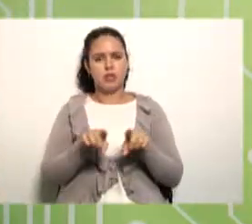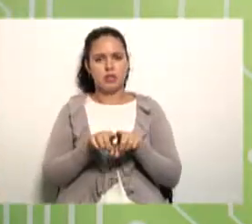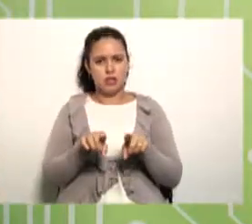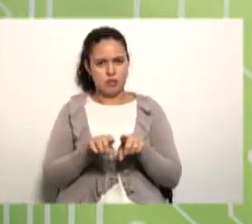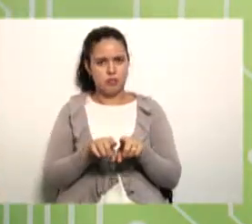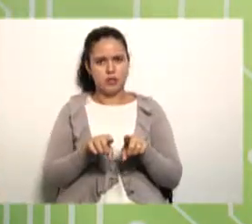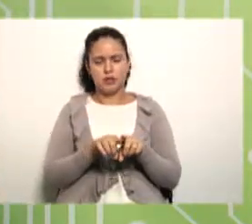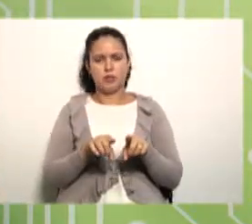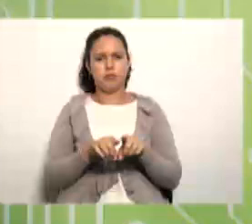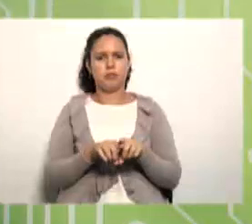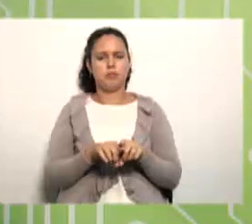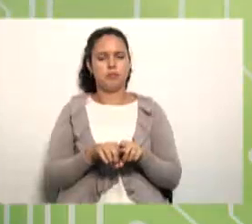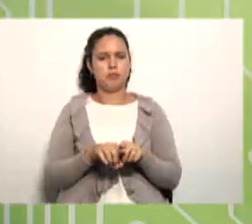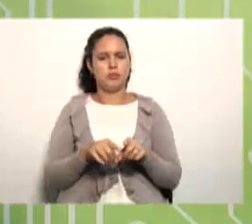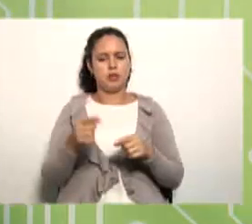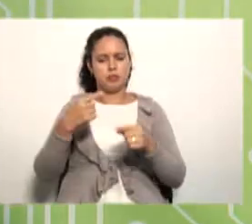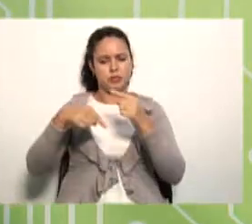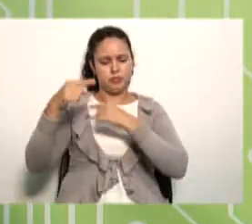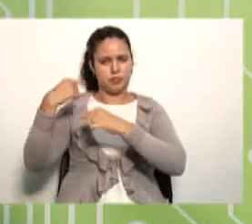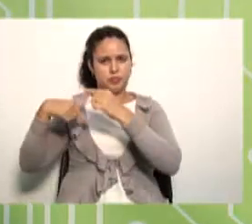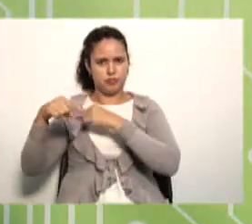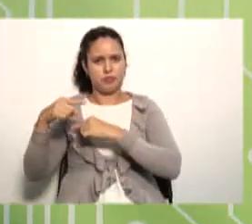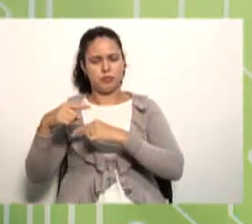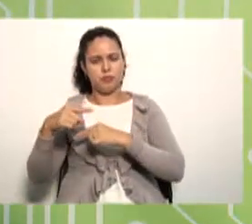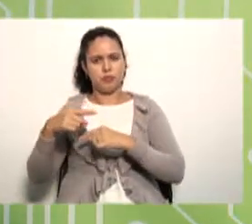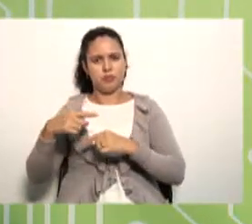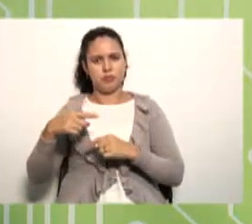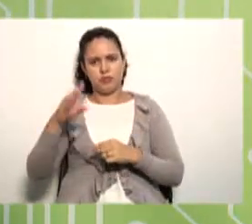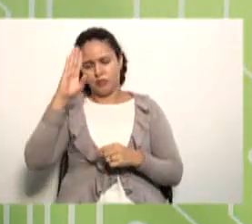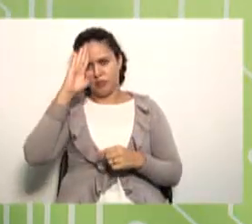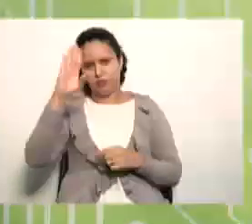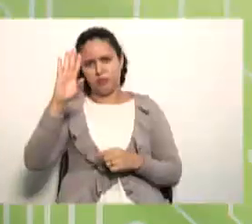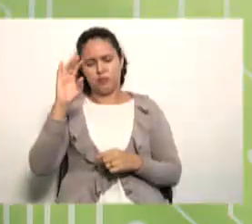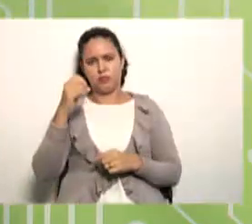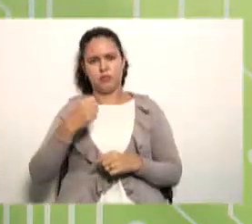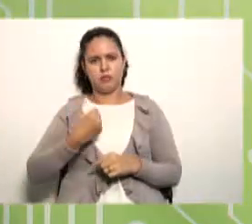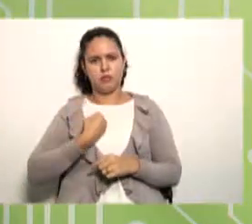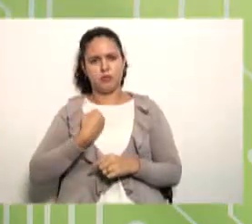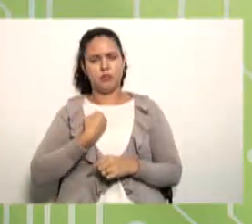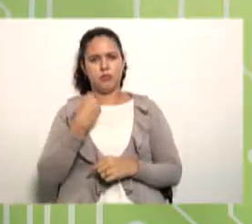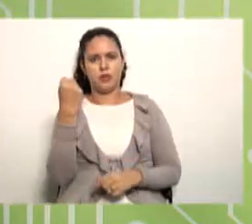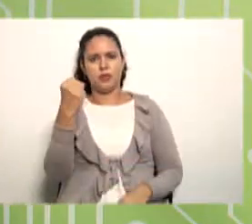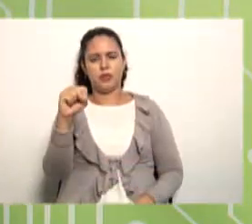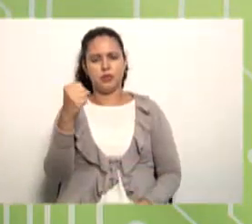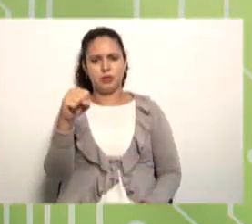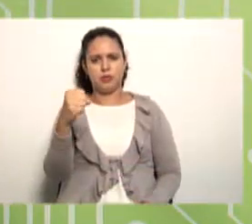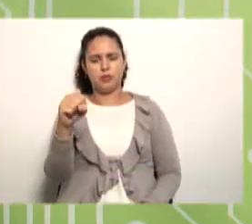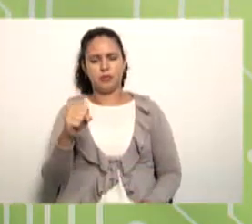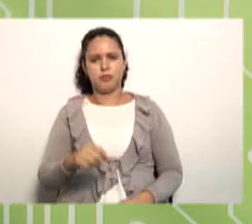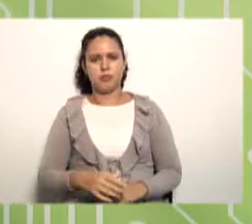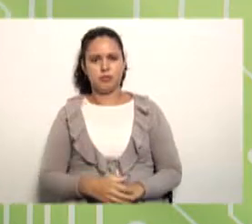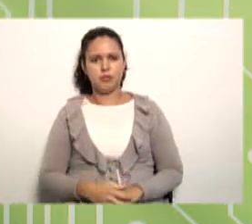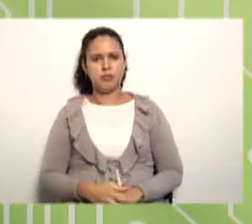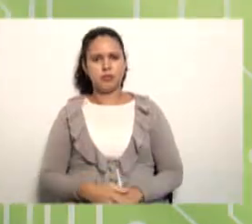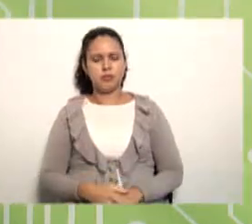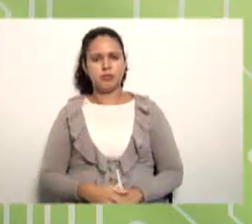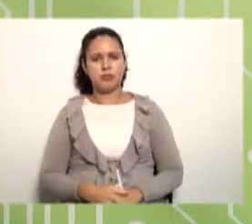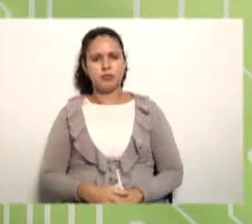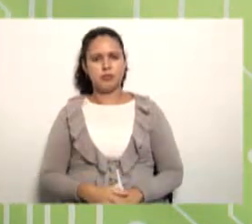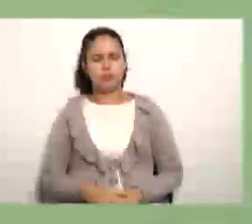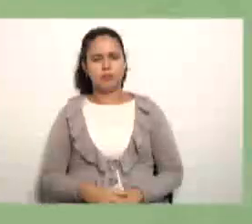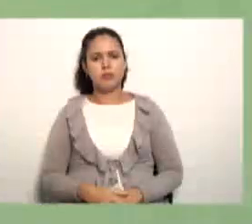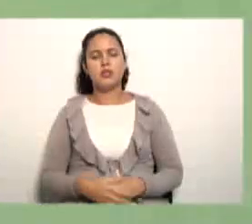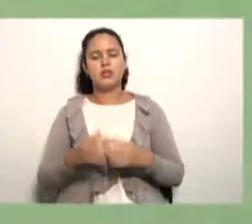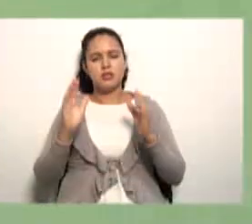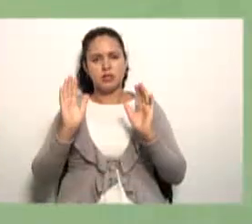desse princípio número 8. Vamos olhar novamente no quadro, a gente falou aqui sobre o padrão